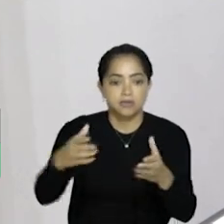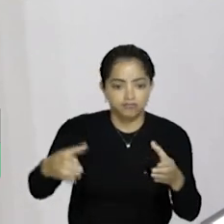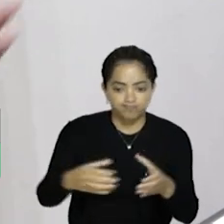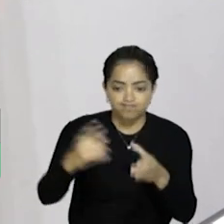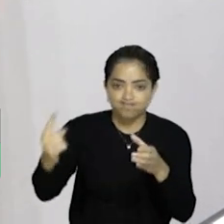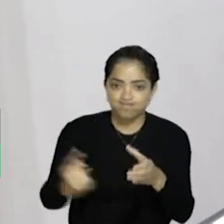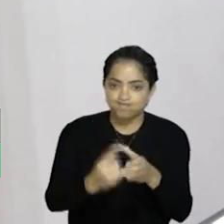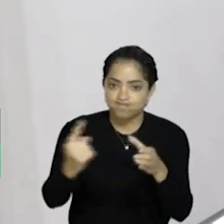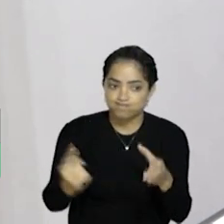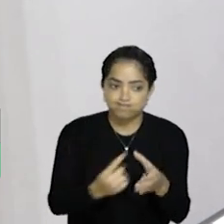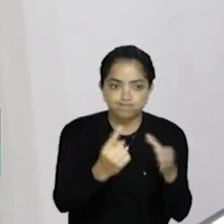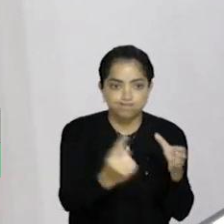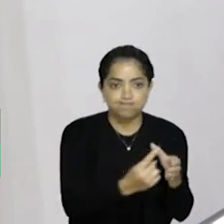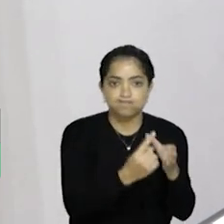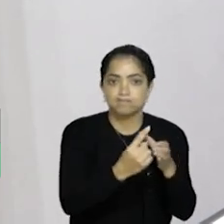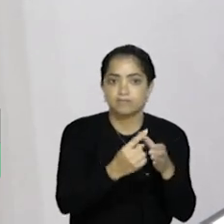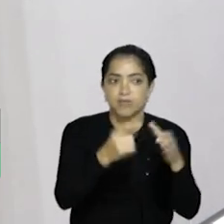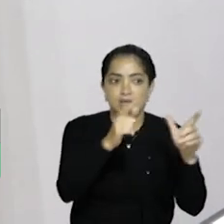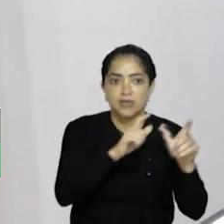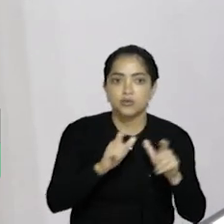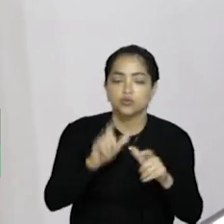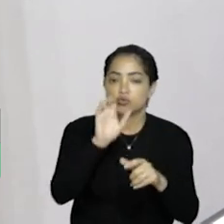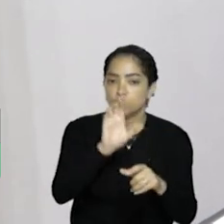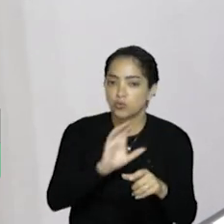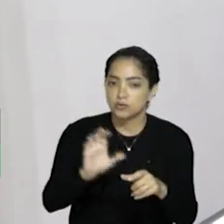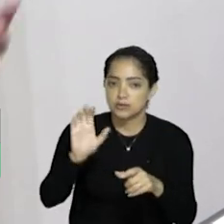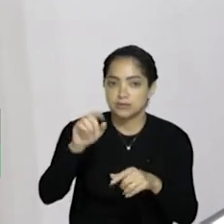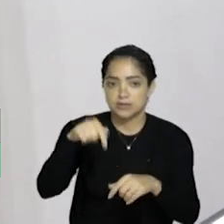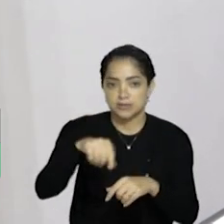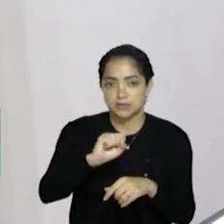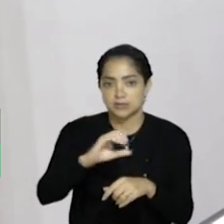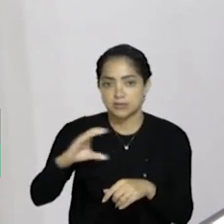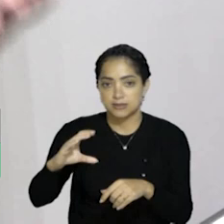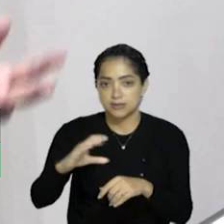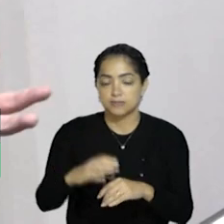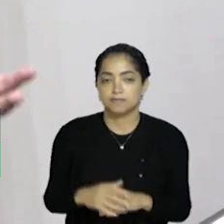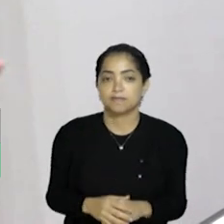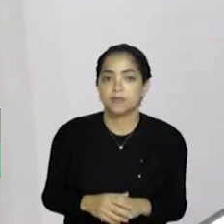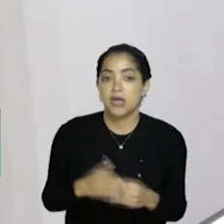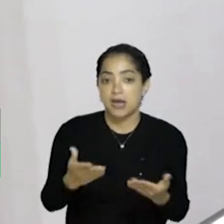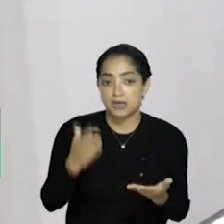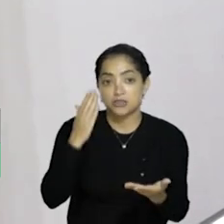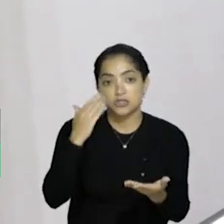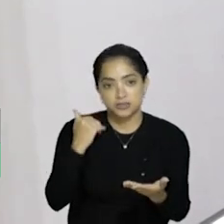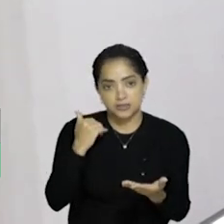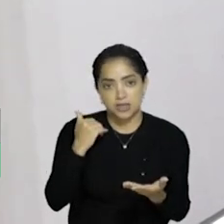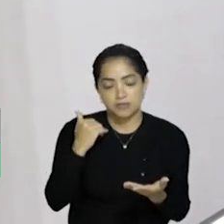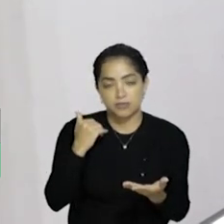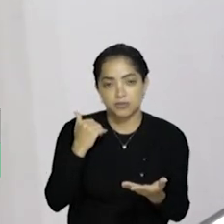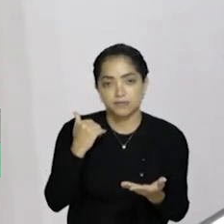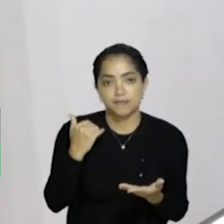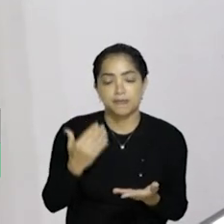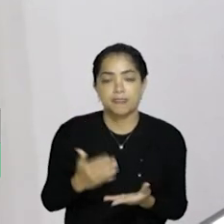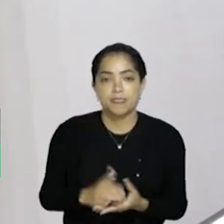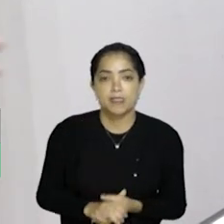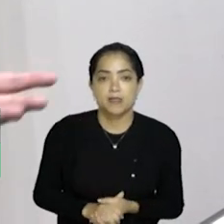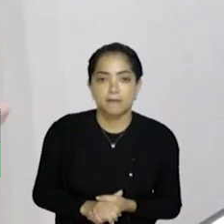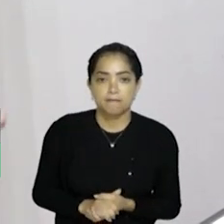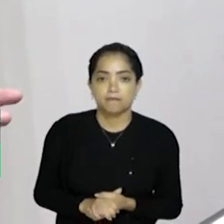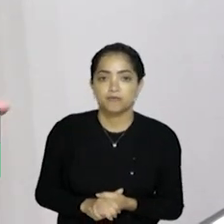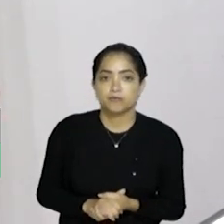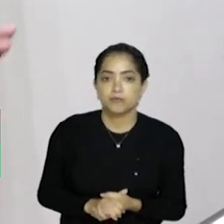em todas as cidades de Santa Catarina nós sabemos ali a